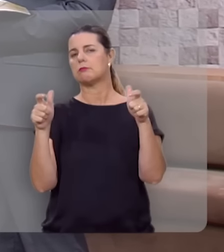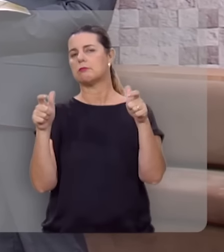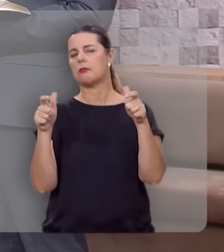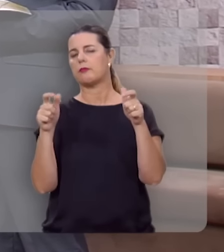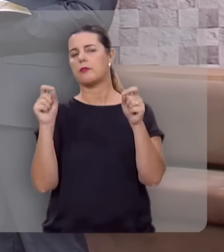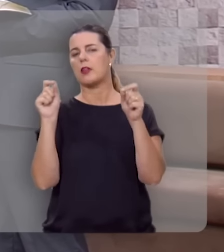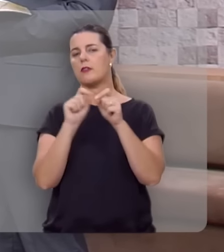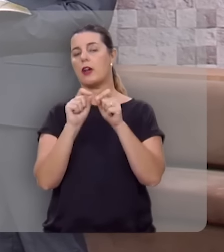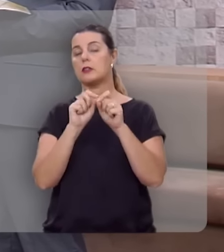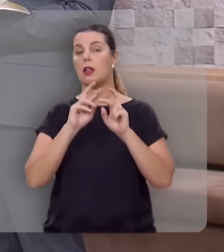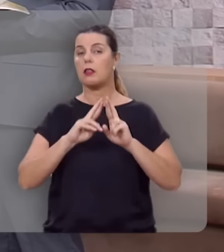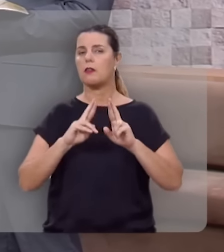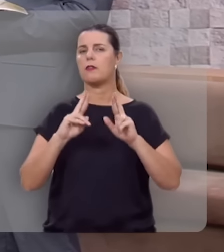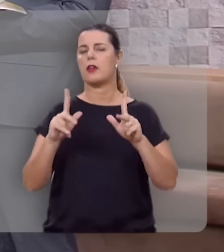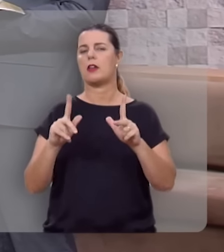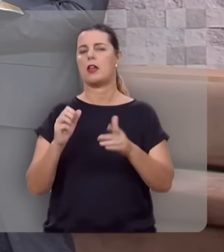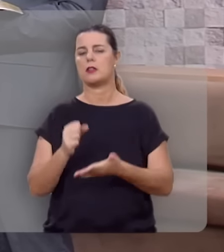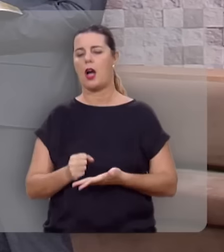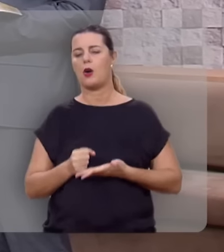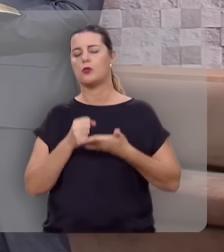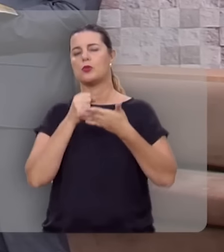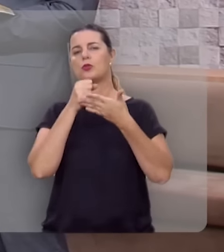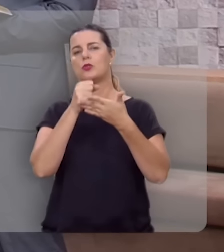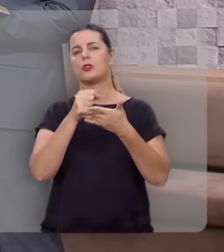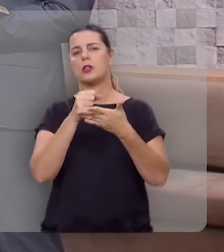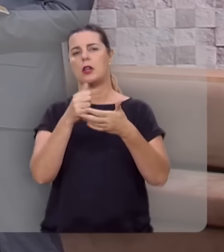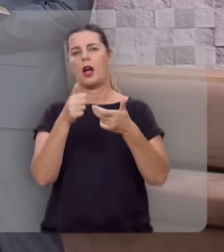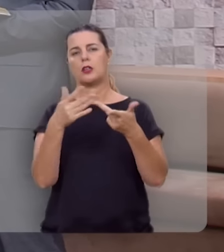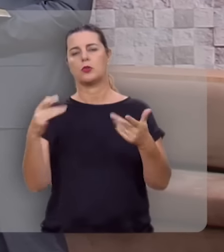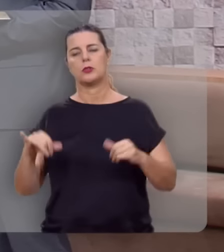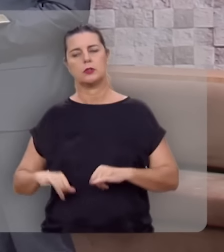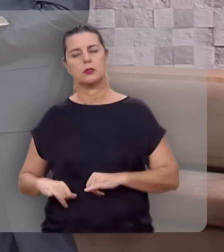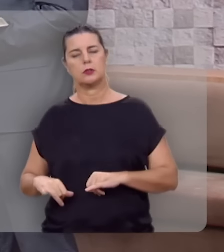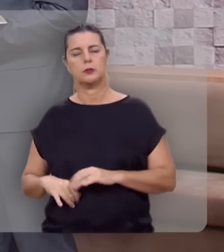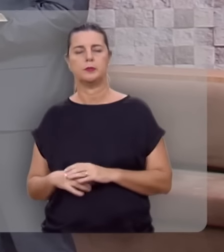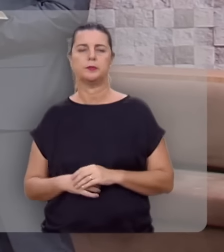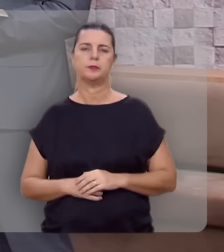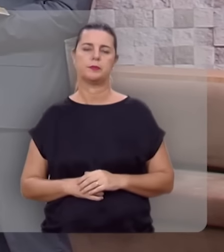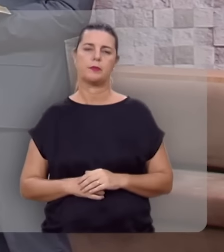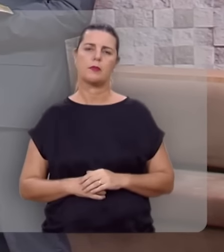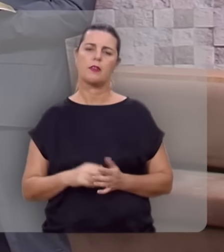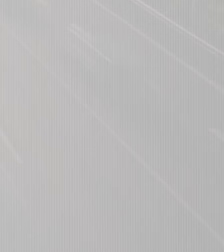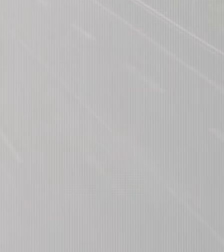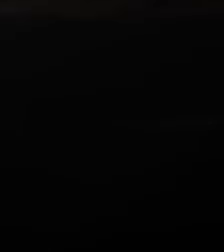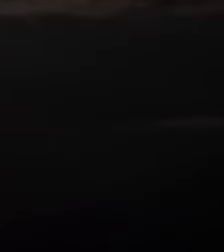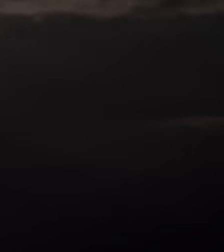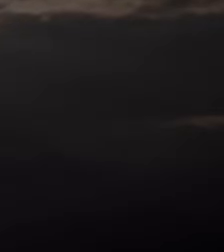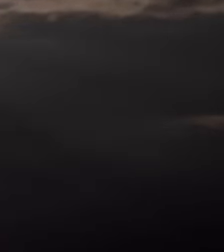Reverendo Hernandes, fazer a diferença e auxiliar aqueles que sofrem. Exatamente, pastor.